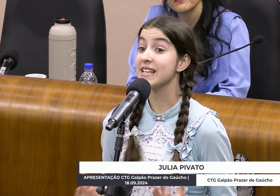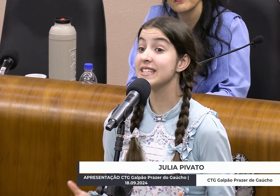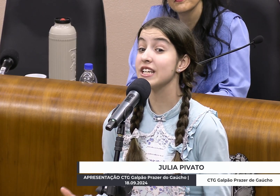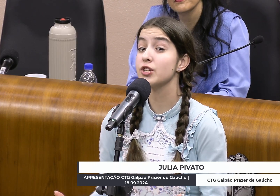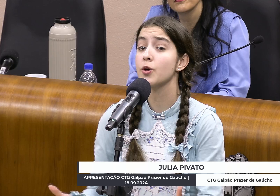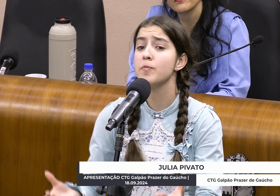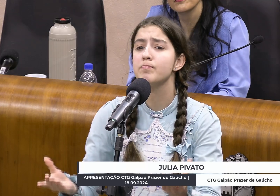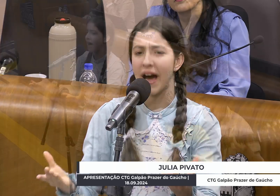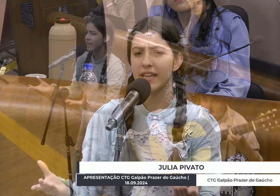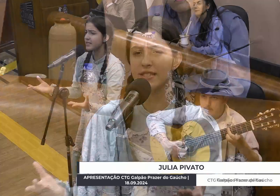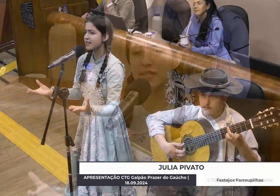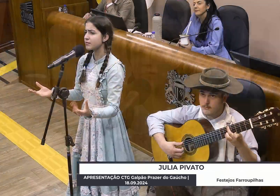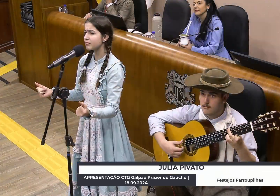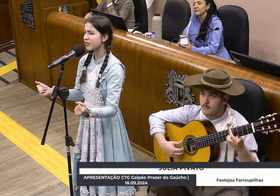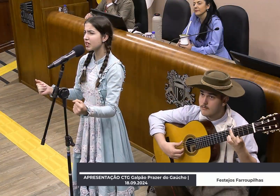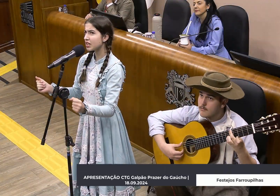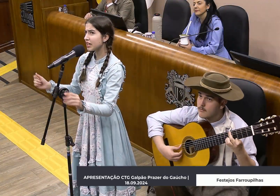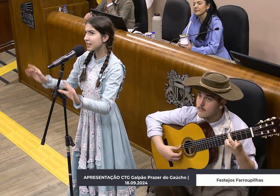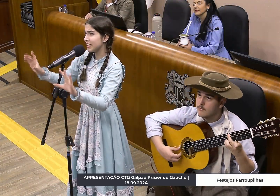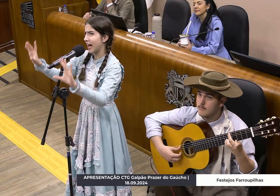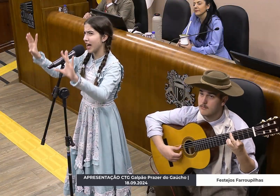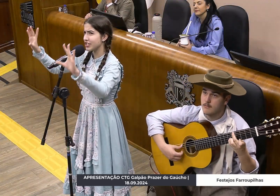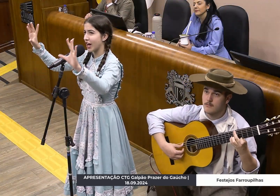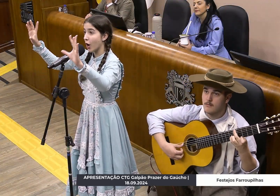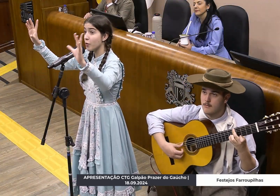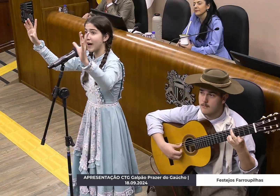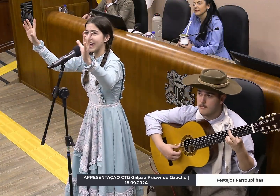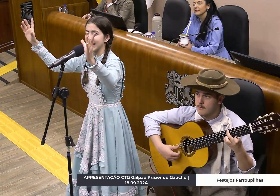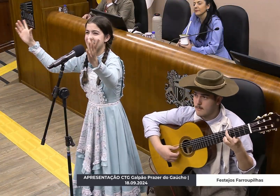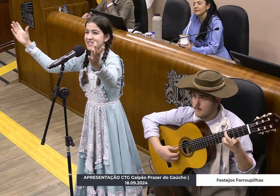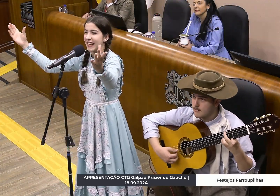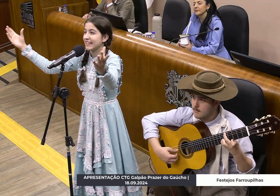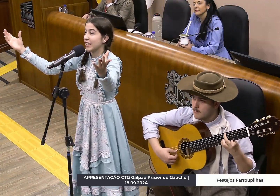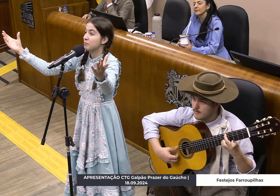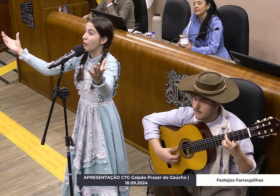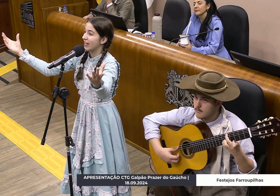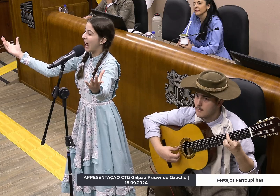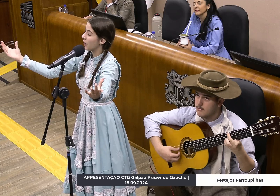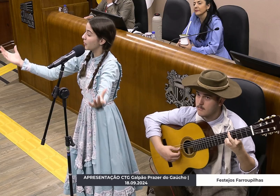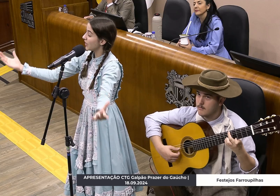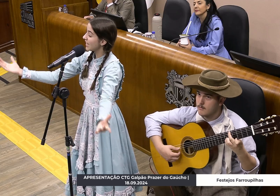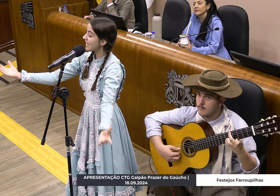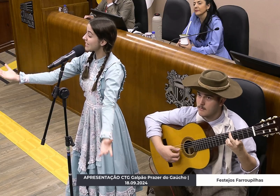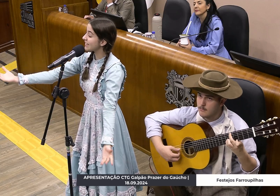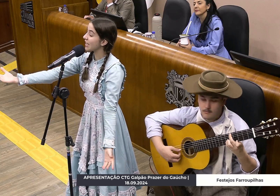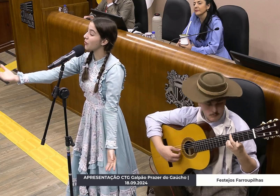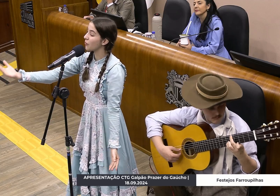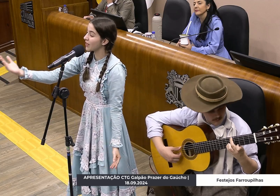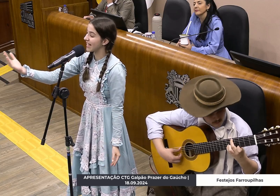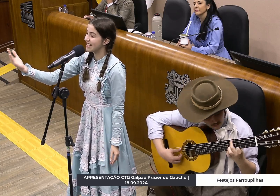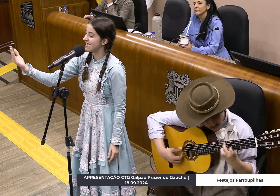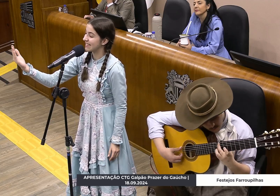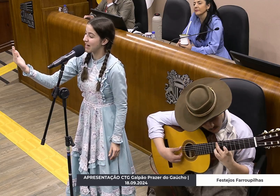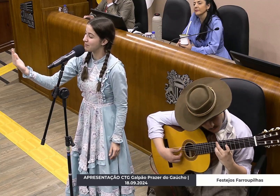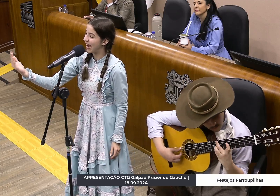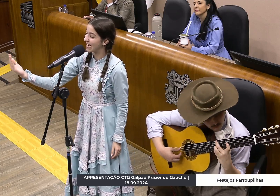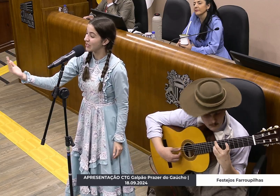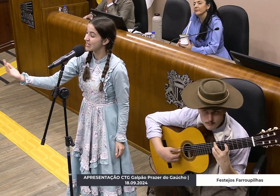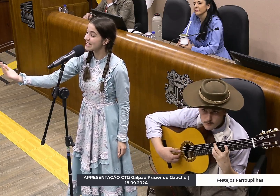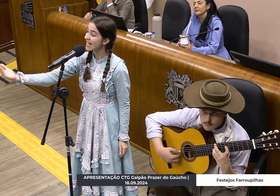É preciso mais que haja uma herança intemporal de rugas